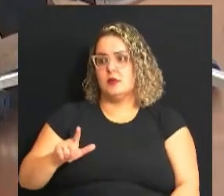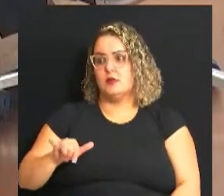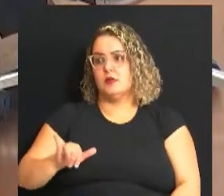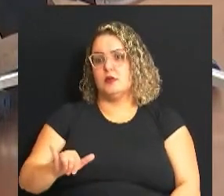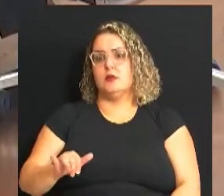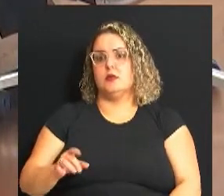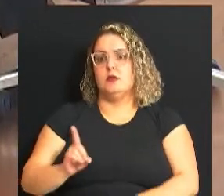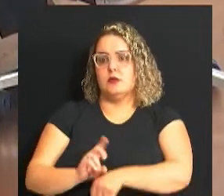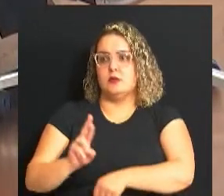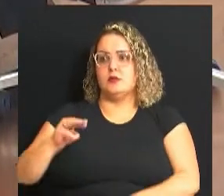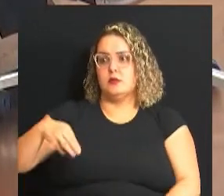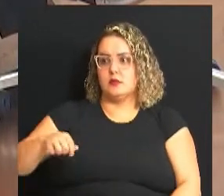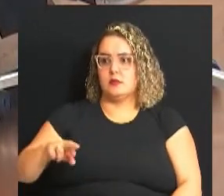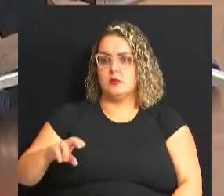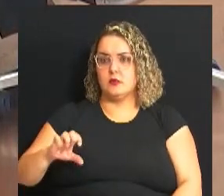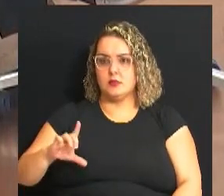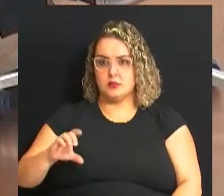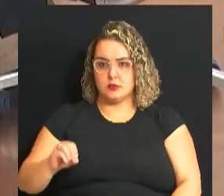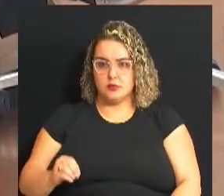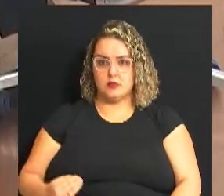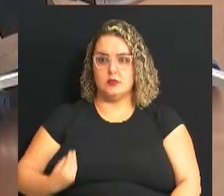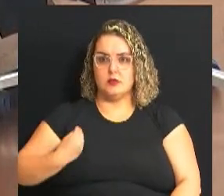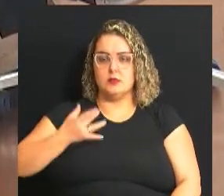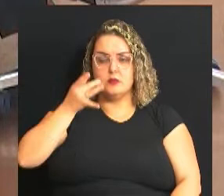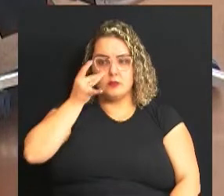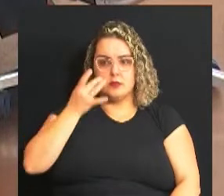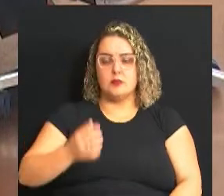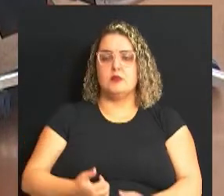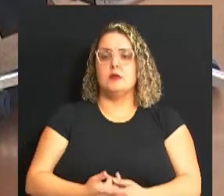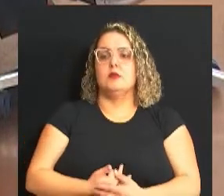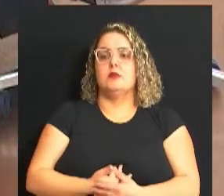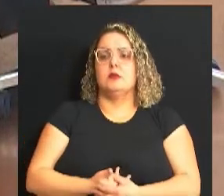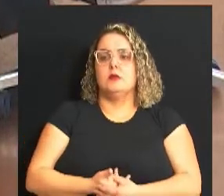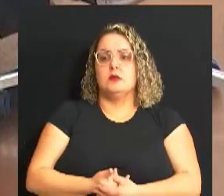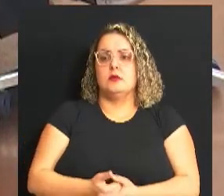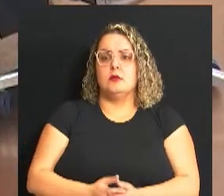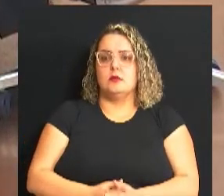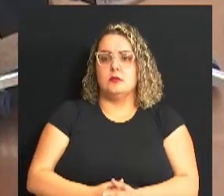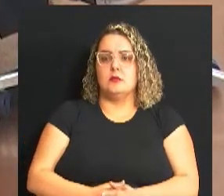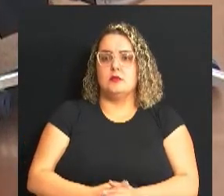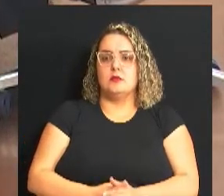demais presentes nessa audiência pública. Eu só ia salientar duas